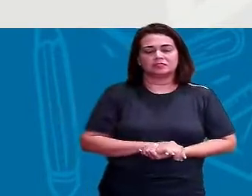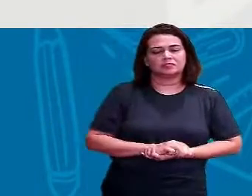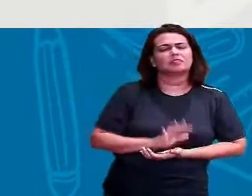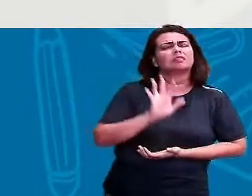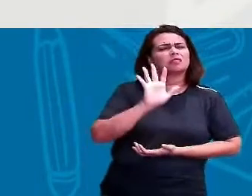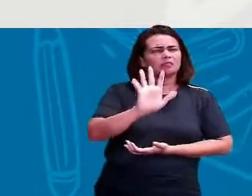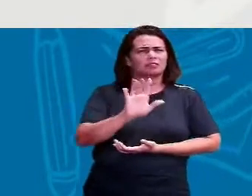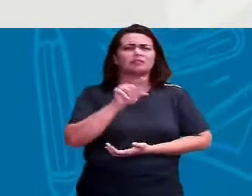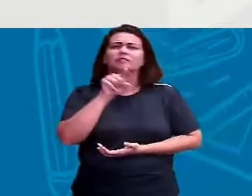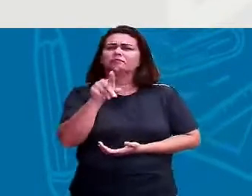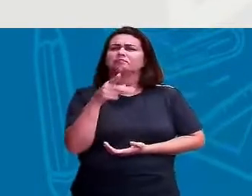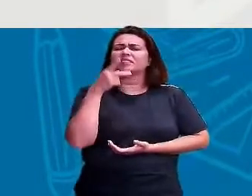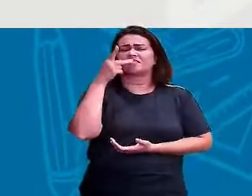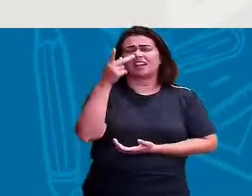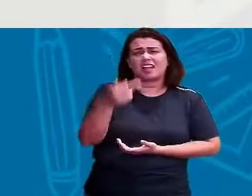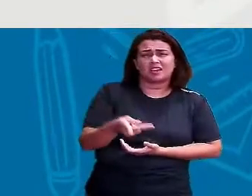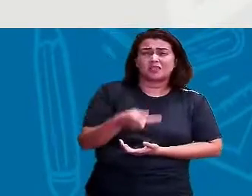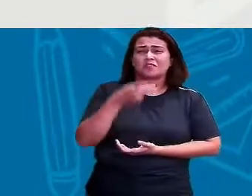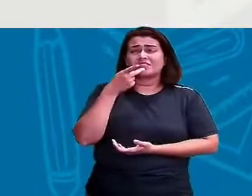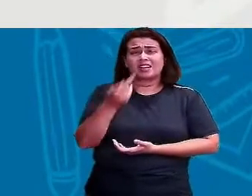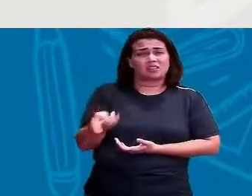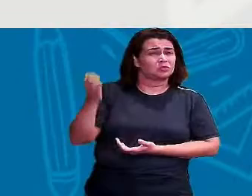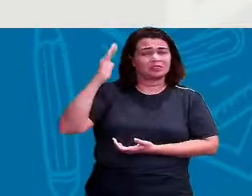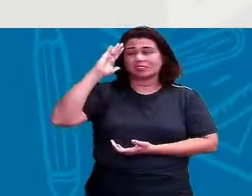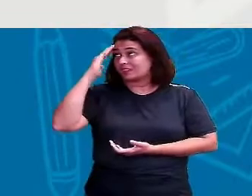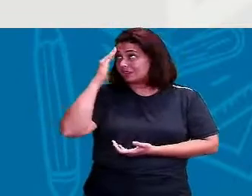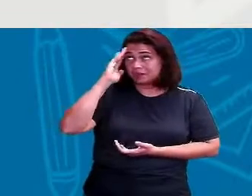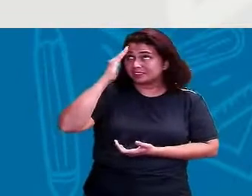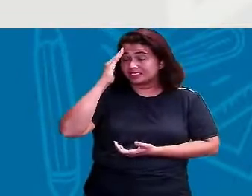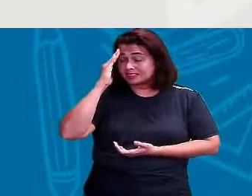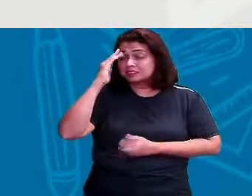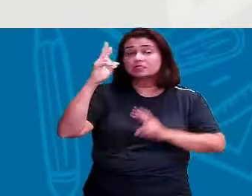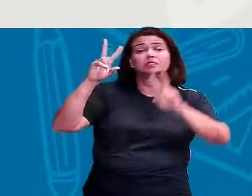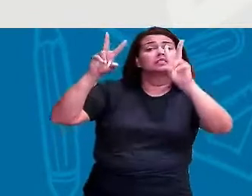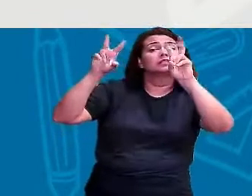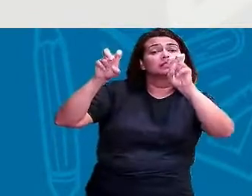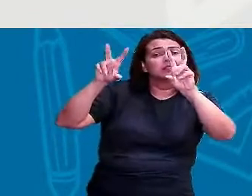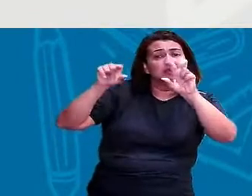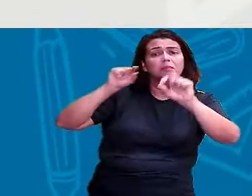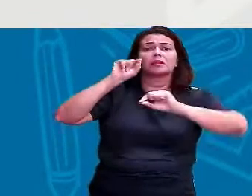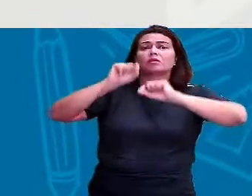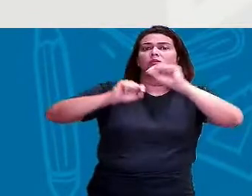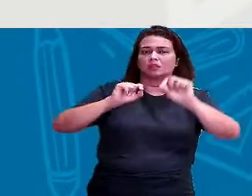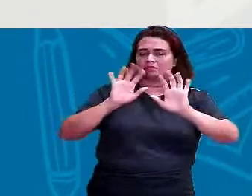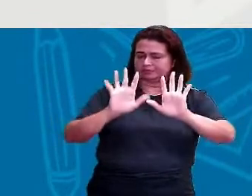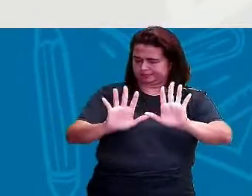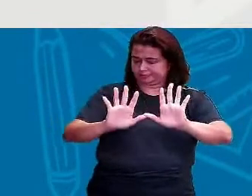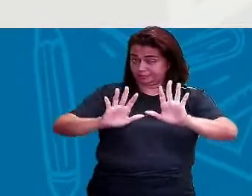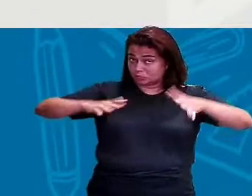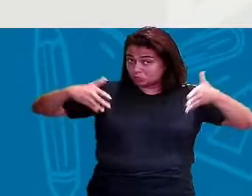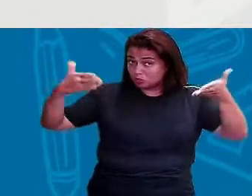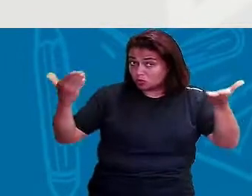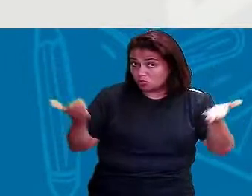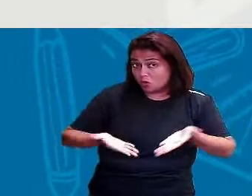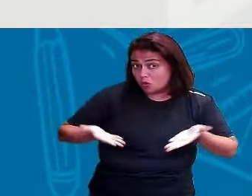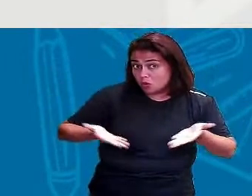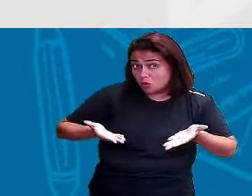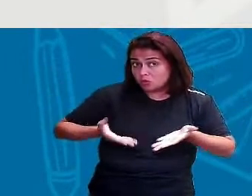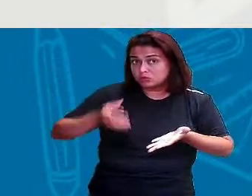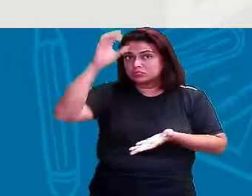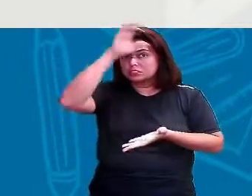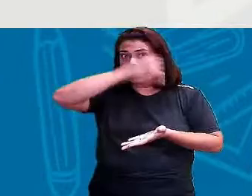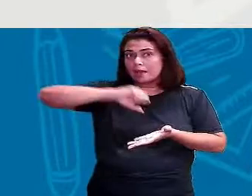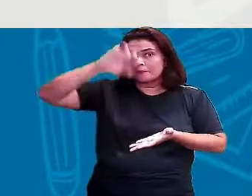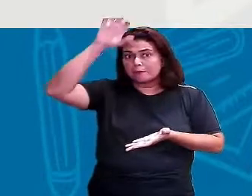falou e eu não entendi o que a gente vai estudar hoje. Hoje nós vamos aprender um pouquinho sobre o que